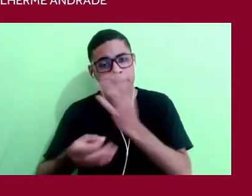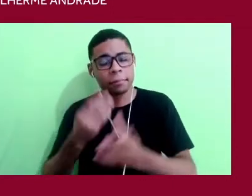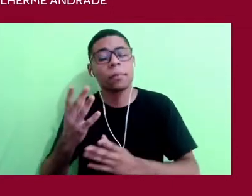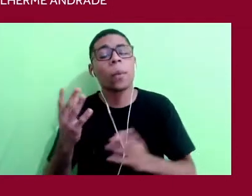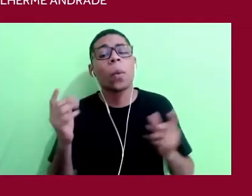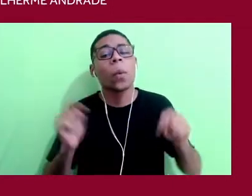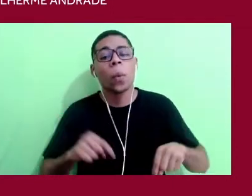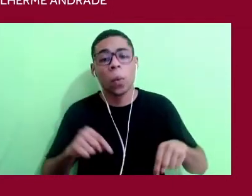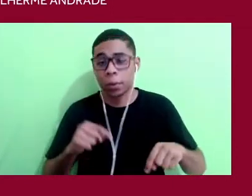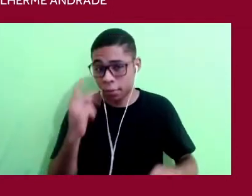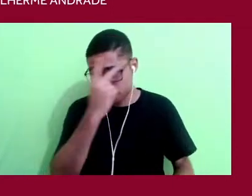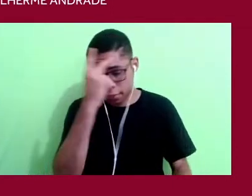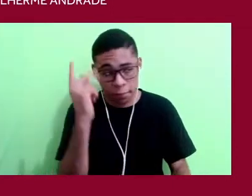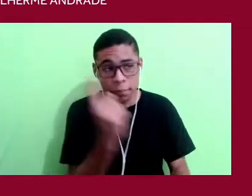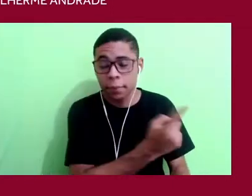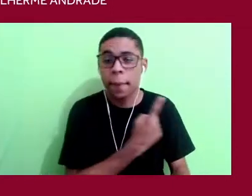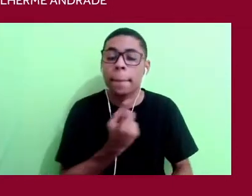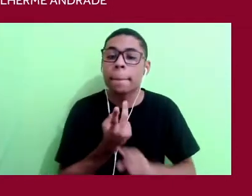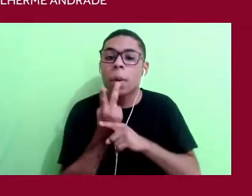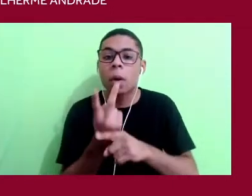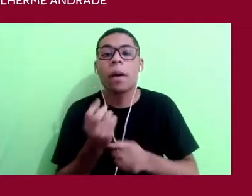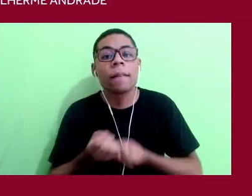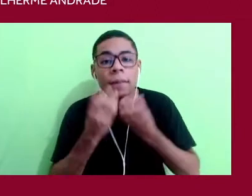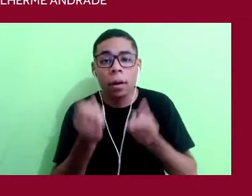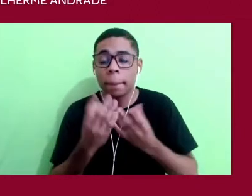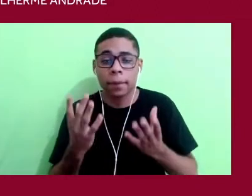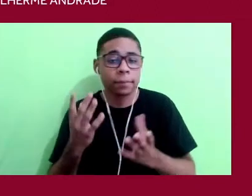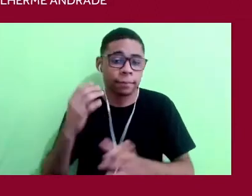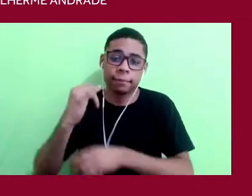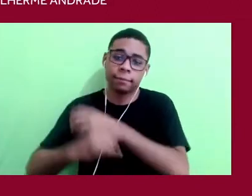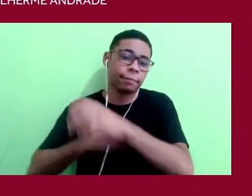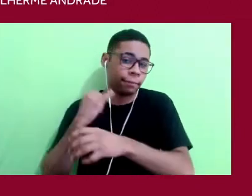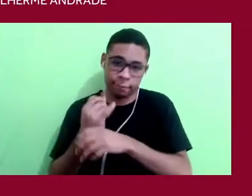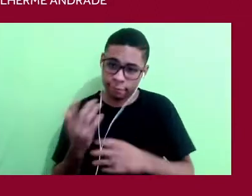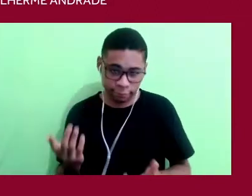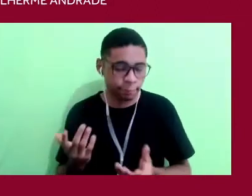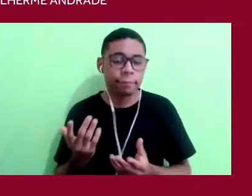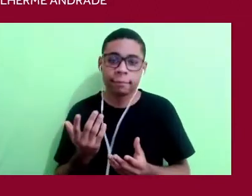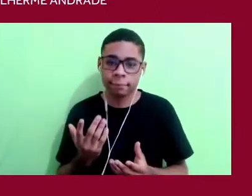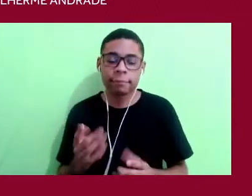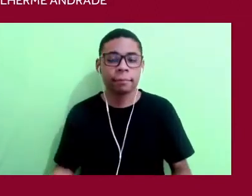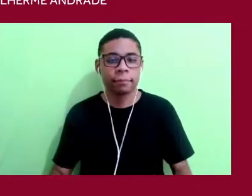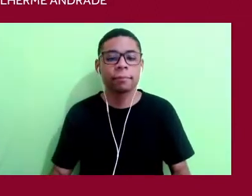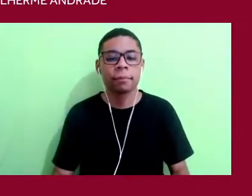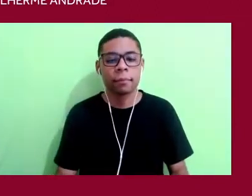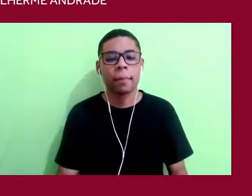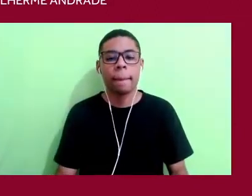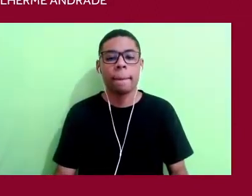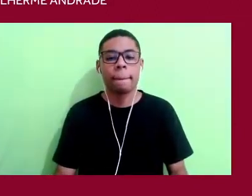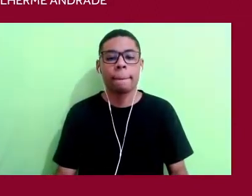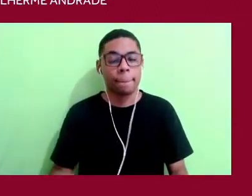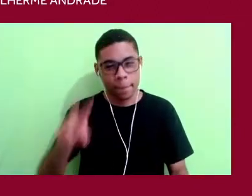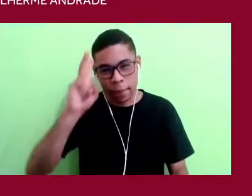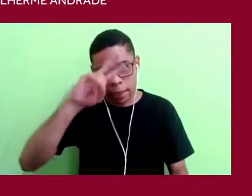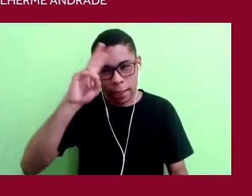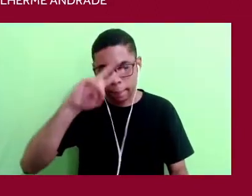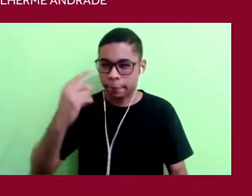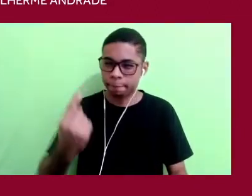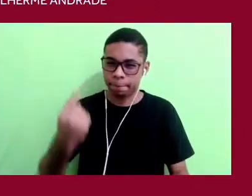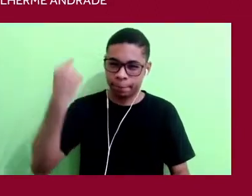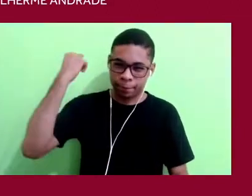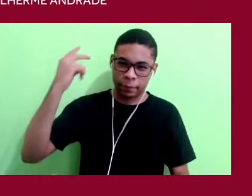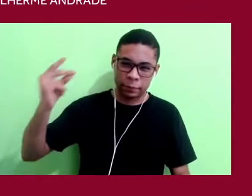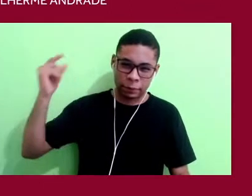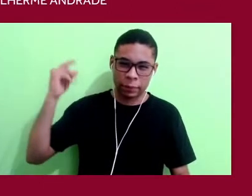hoje as pessoas buscam as mídias sociais como fonte de informação também. Então, lembra que lá atrás, nos primeiros